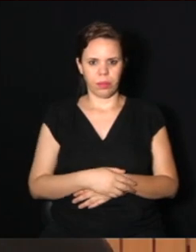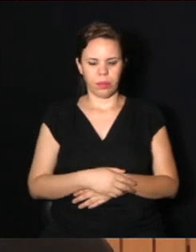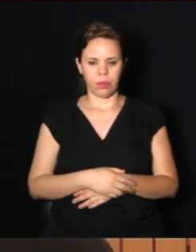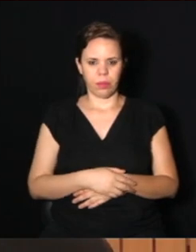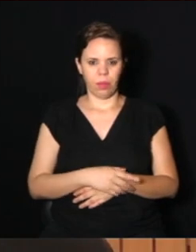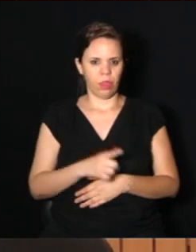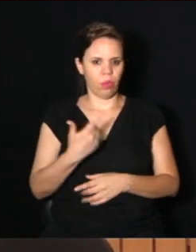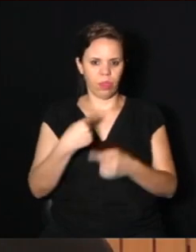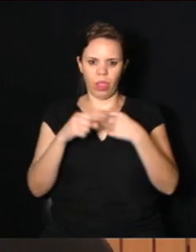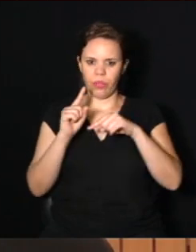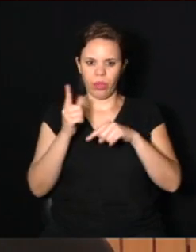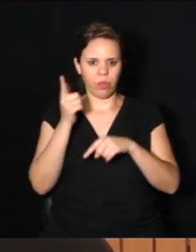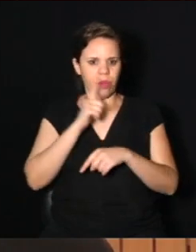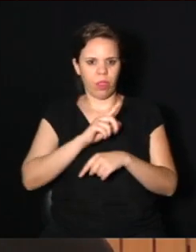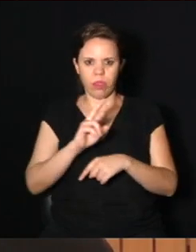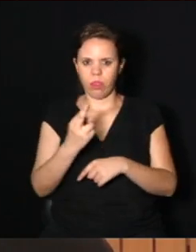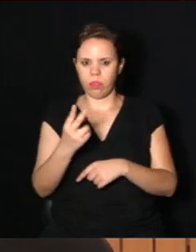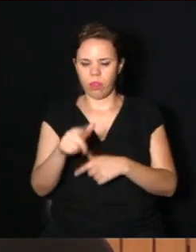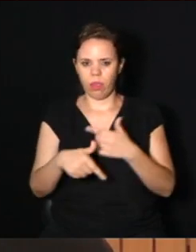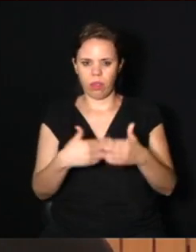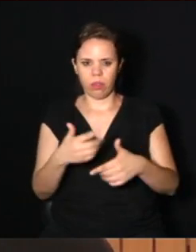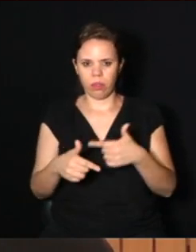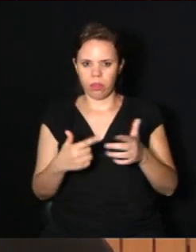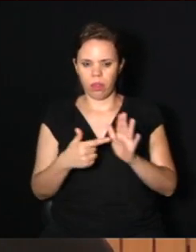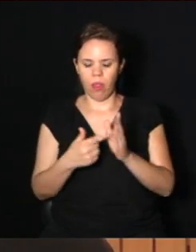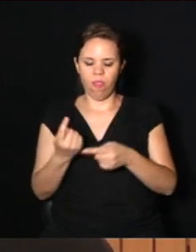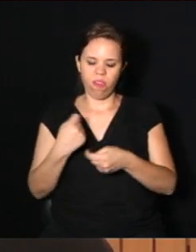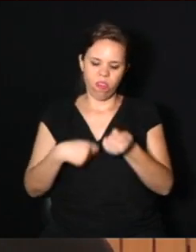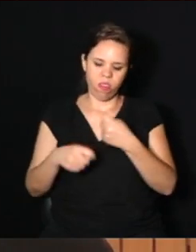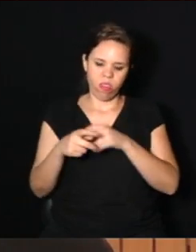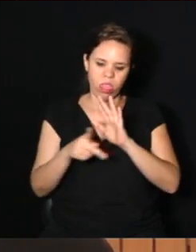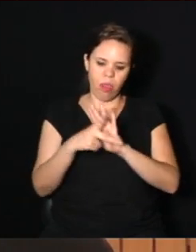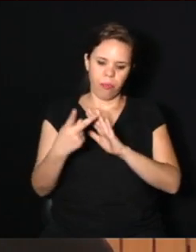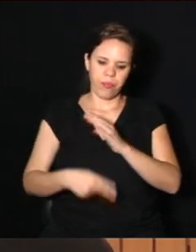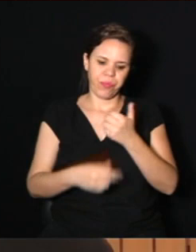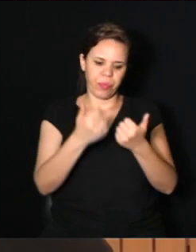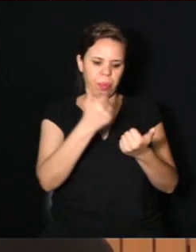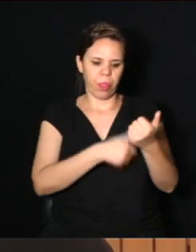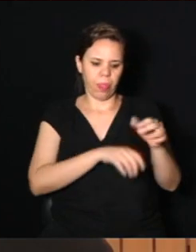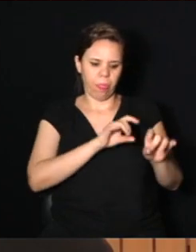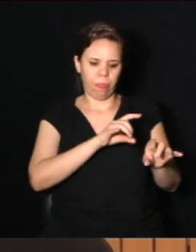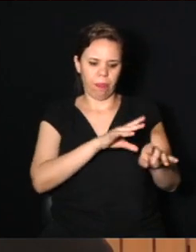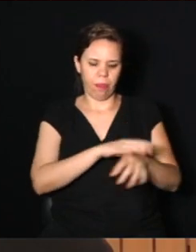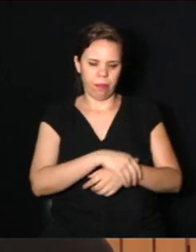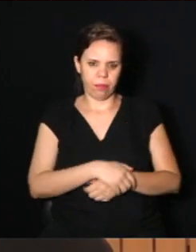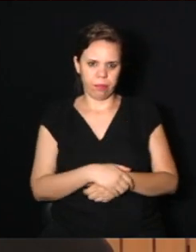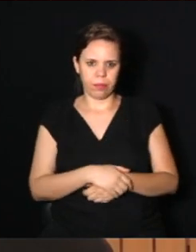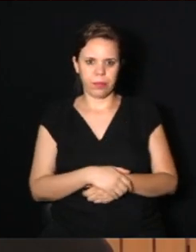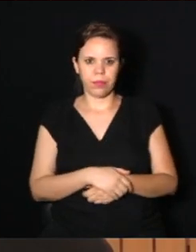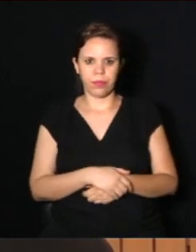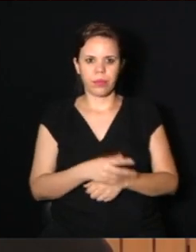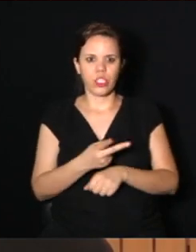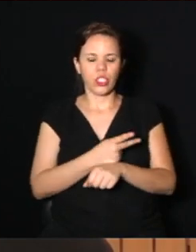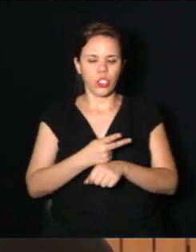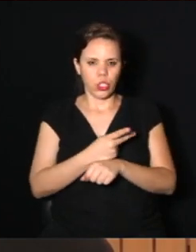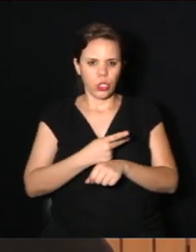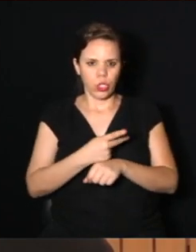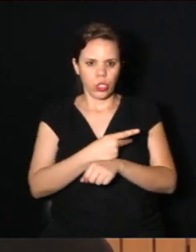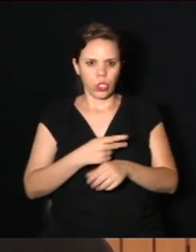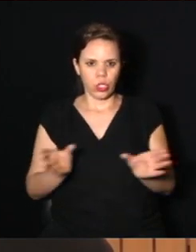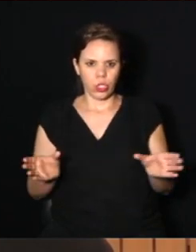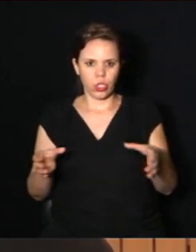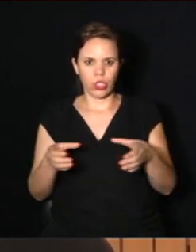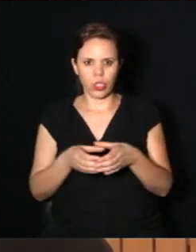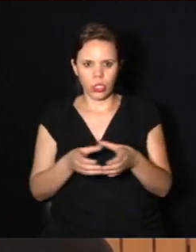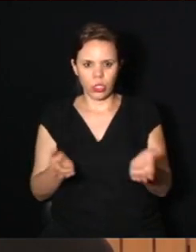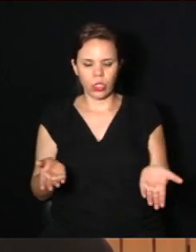obter êxito nessa negociação com a própria diretoria técnica, eles procuraram o conselho na